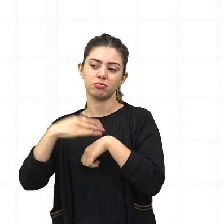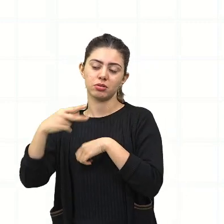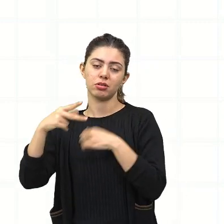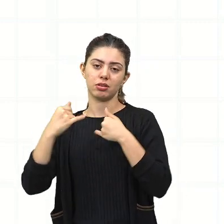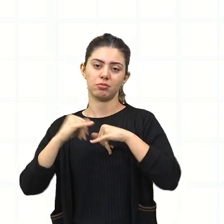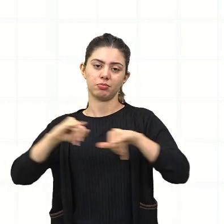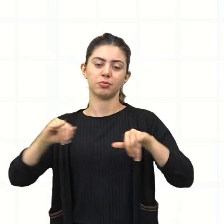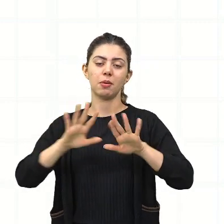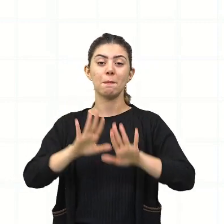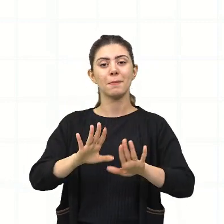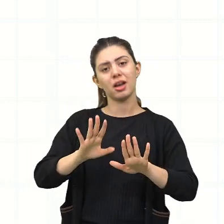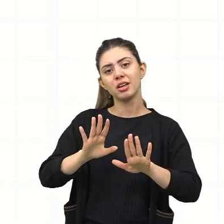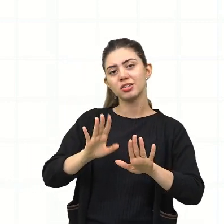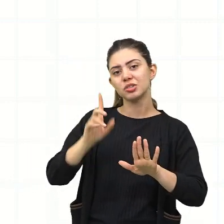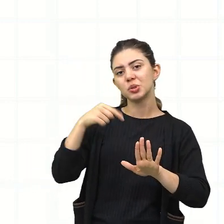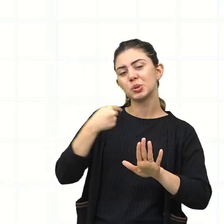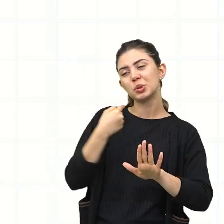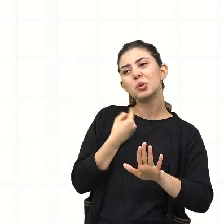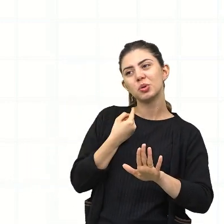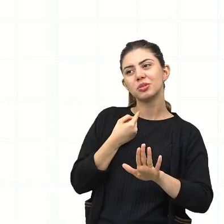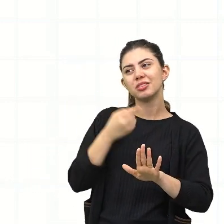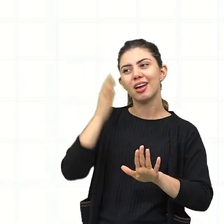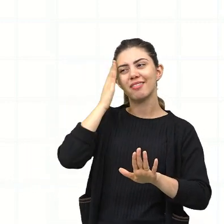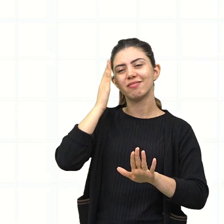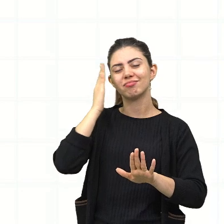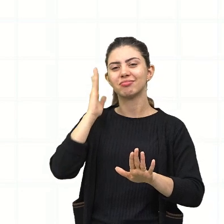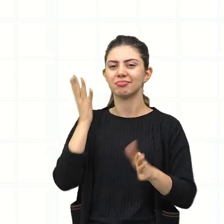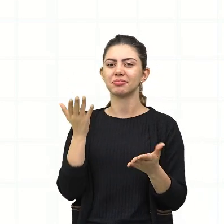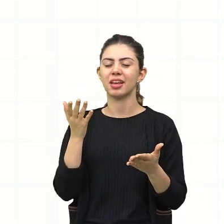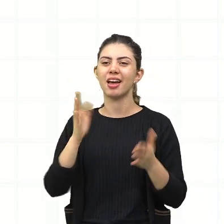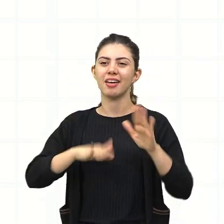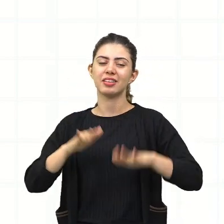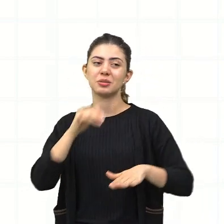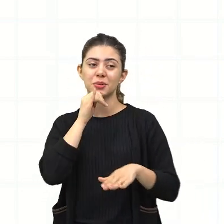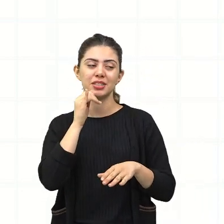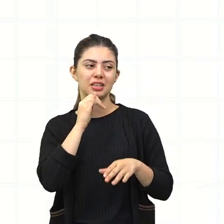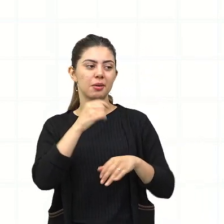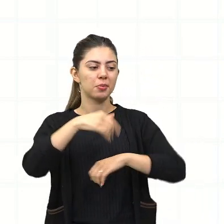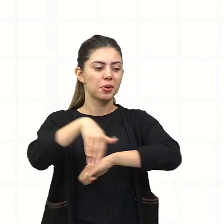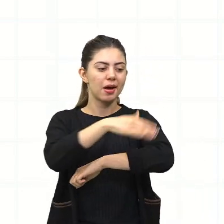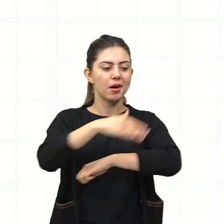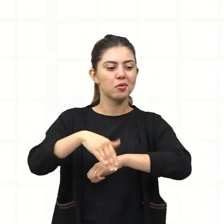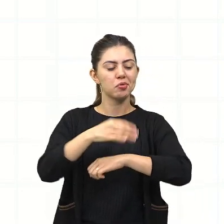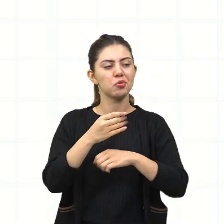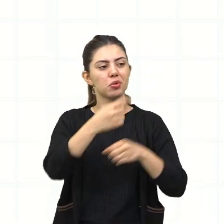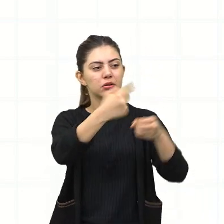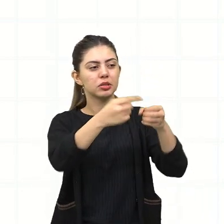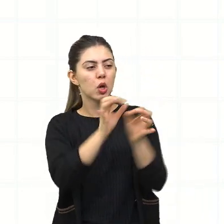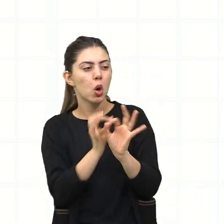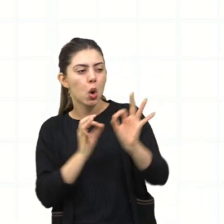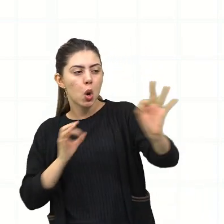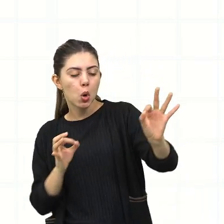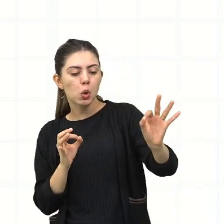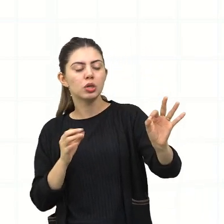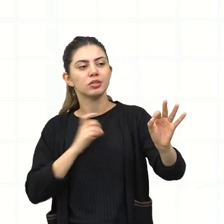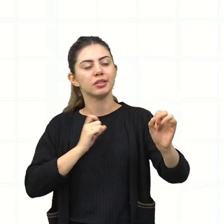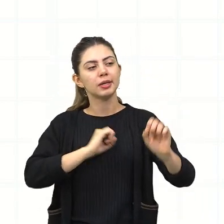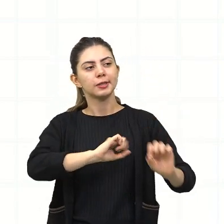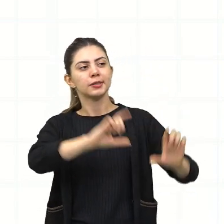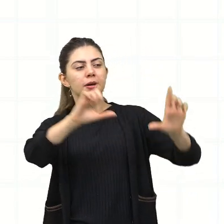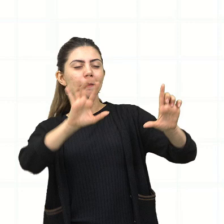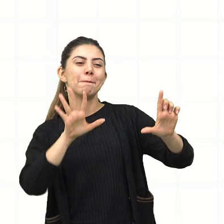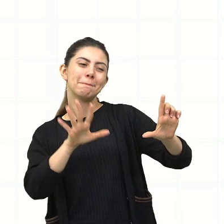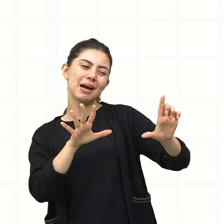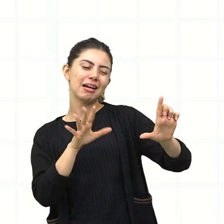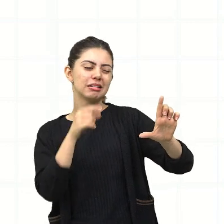Mas é claro que a gente às vezes encontra muito em estradas, por exemplo, coisas do gênero, pessoas que querem transmitir informações e não estão muito